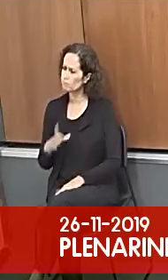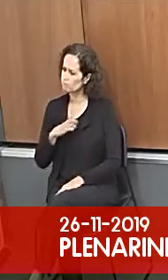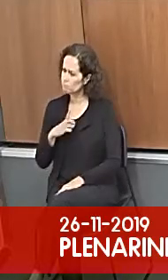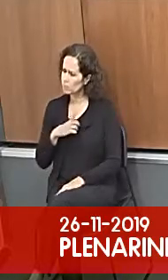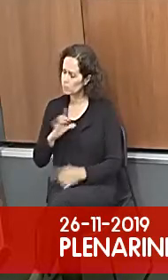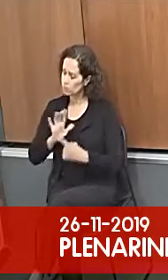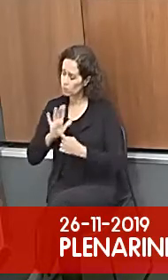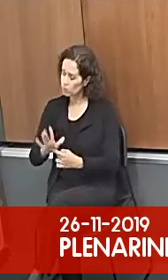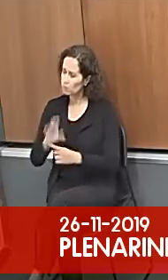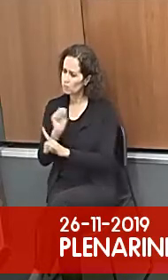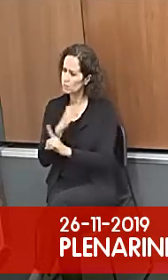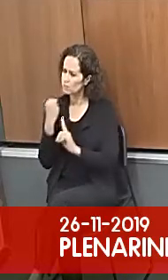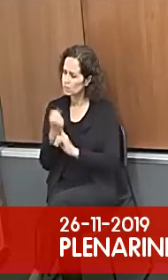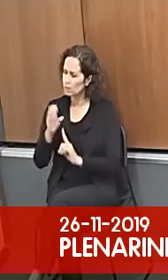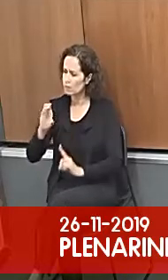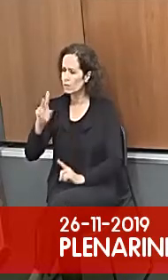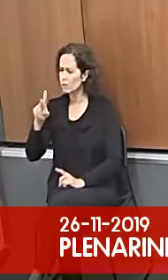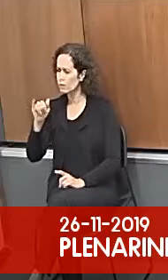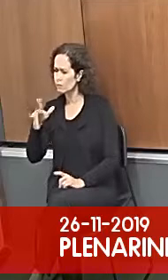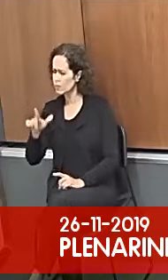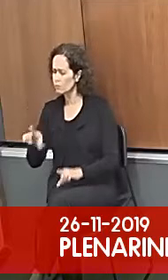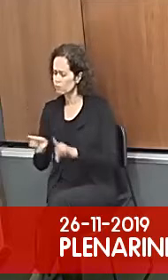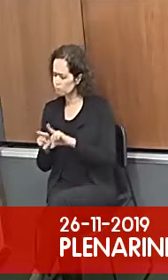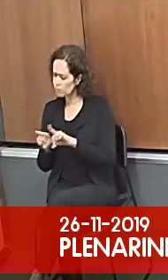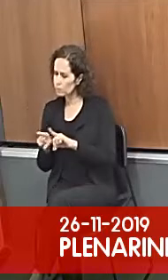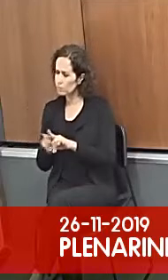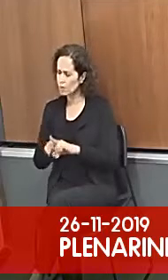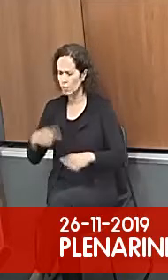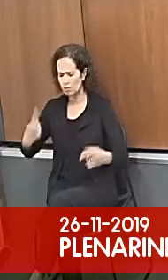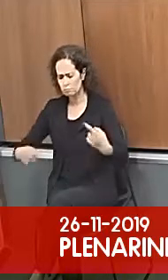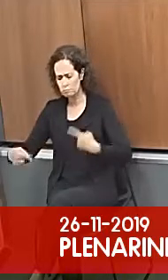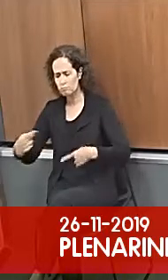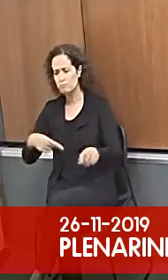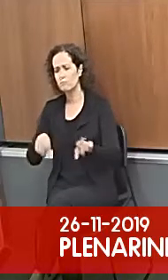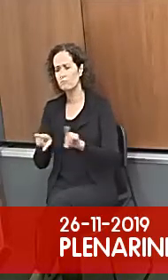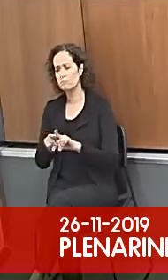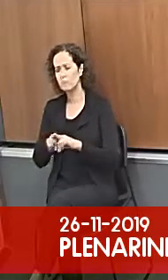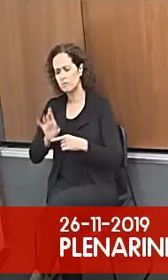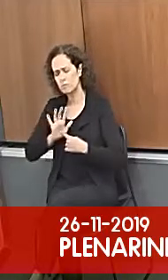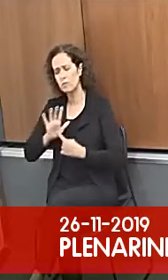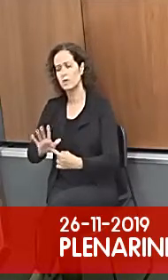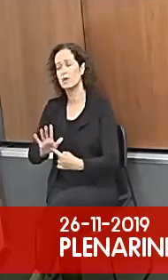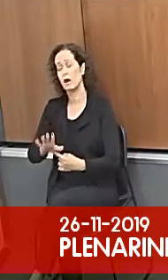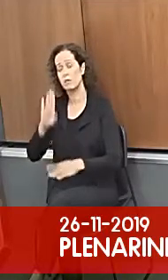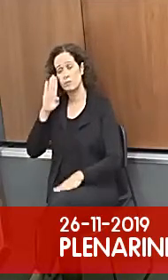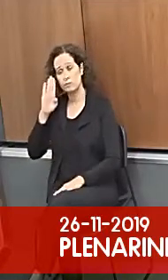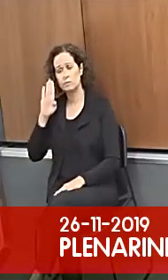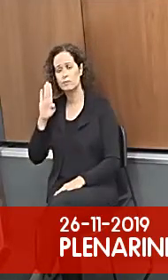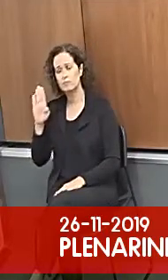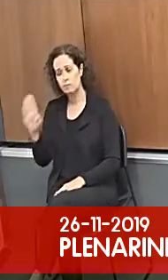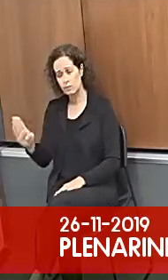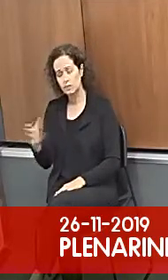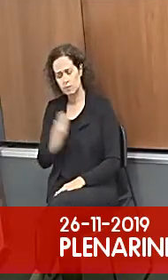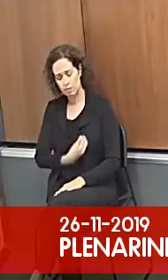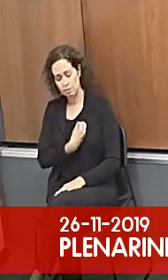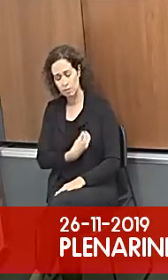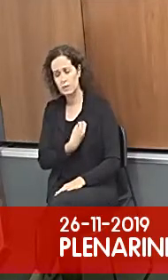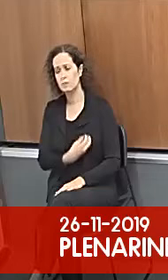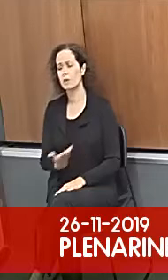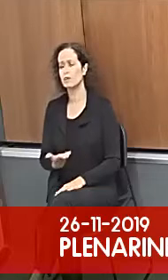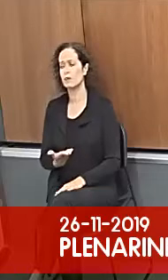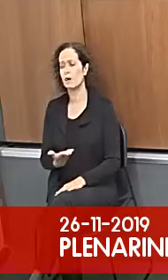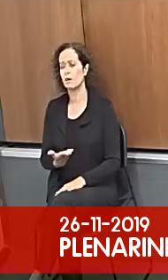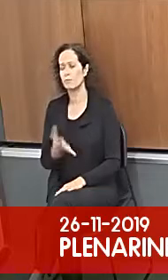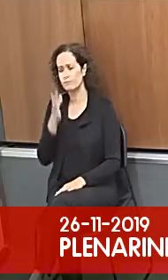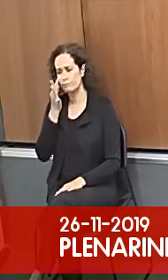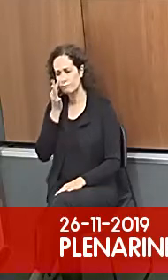a sociedade civil para esse debate também e, principalmente, para a participação.